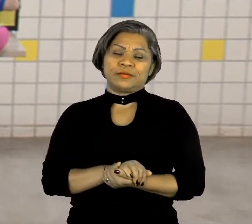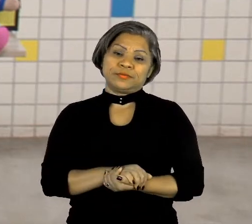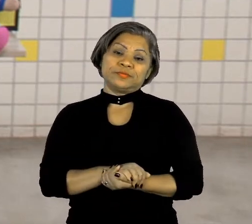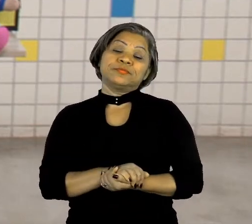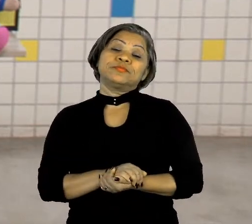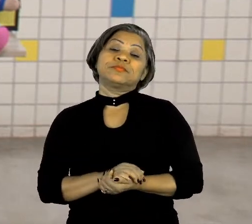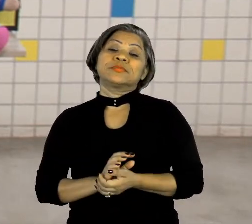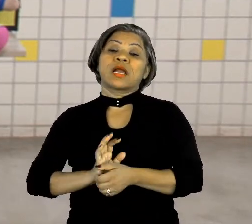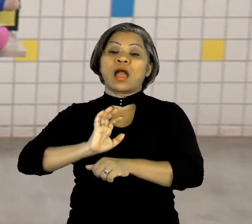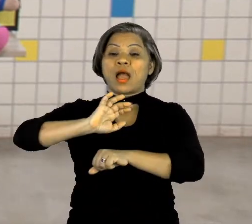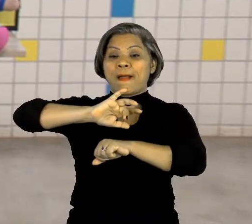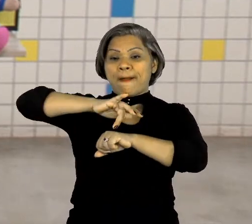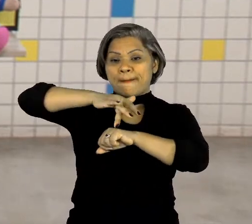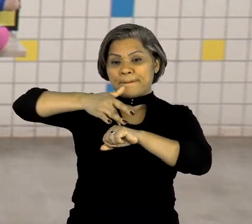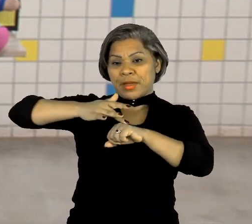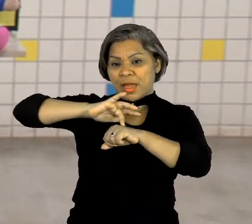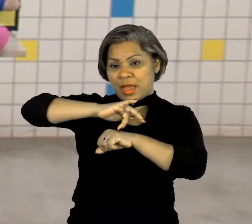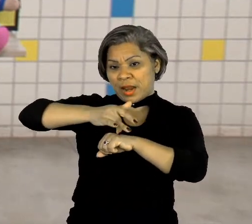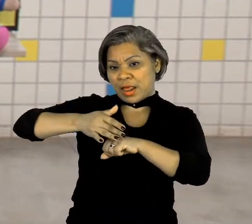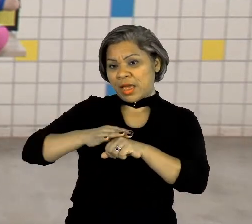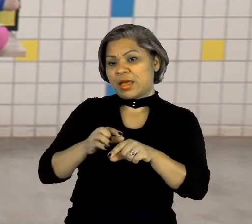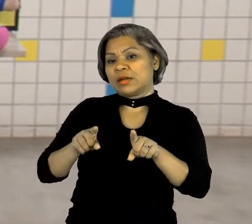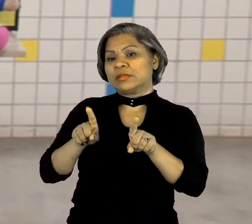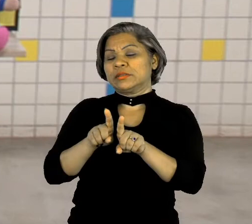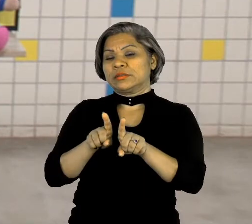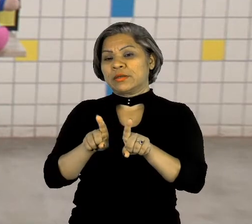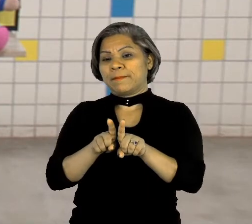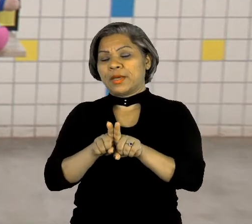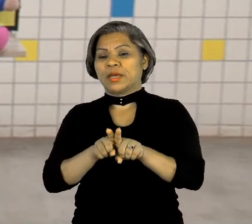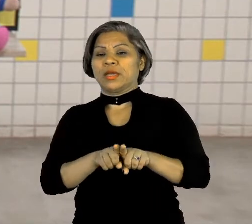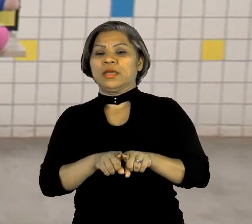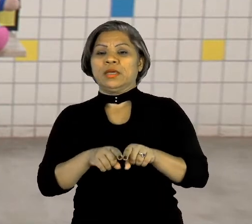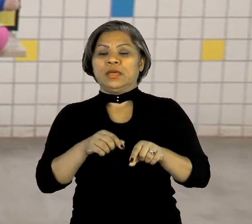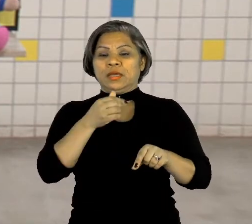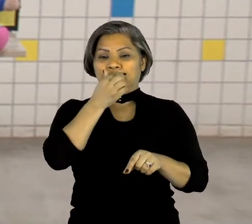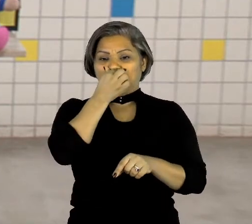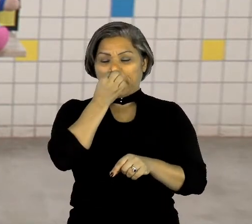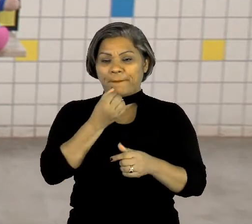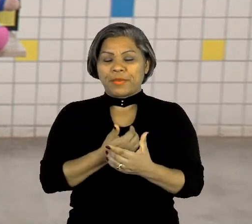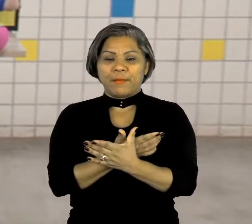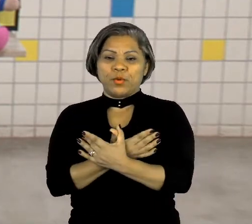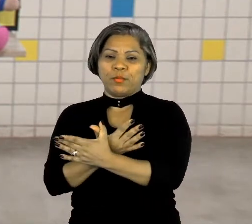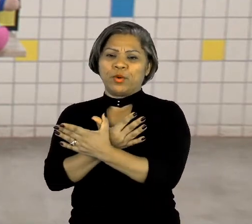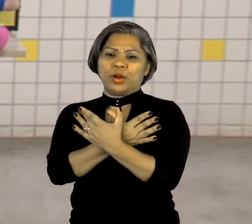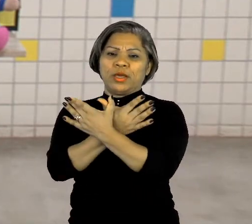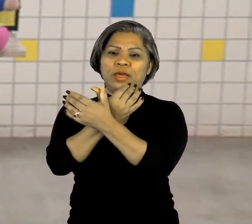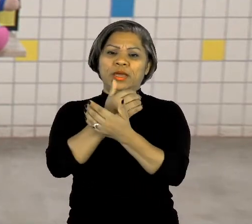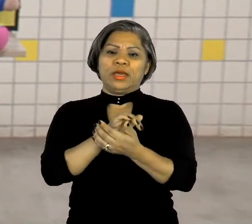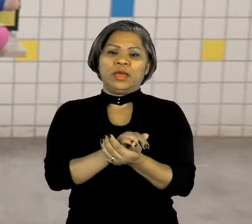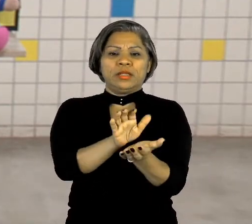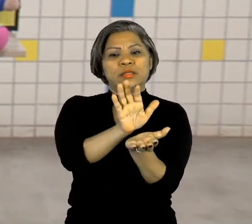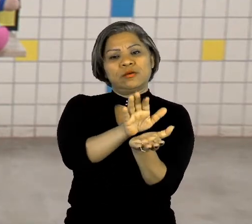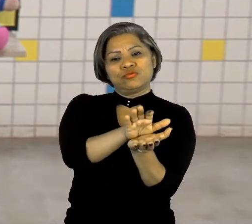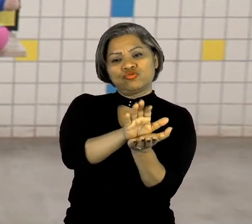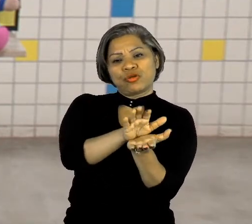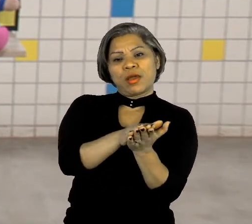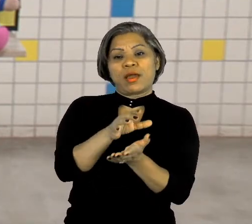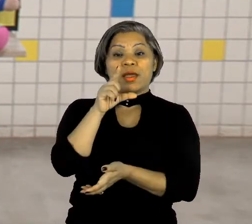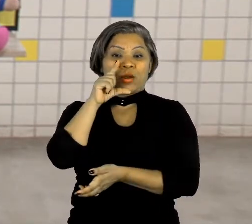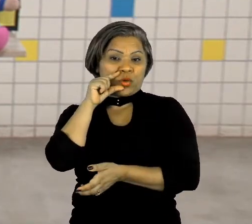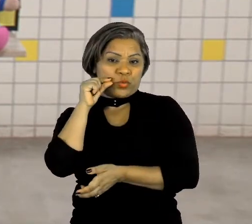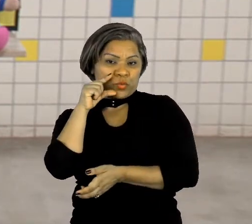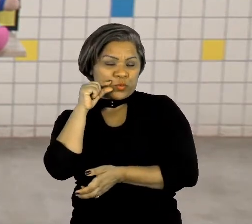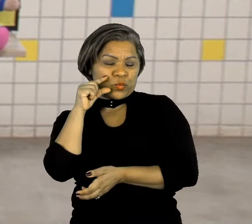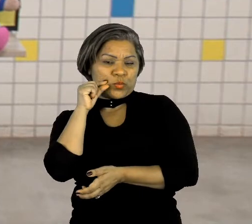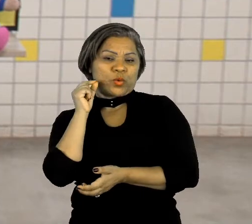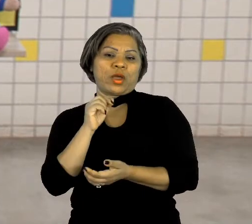Cecília Meirelles, A Valsa das Pulgas, de Ruth Rocha, As Borboletas, de Vinícius de Moraes, O Jacaré e o Gato, que era o